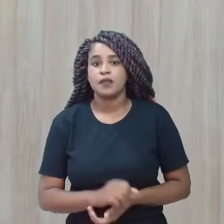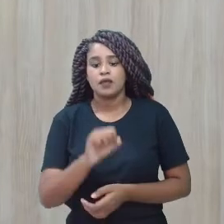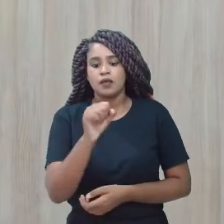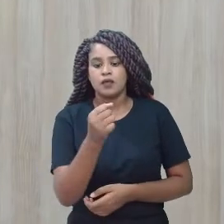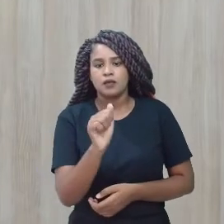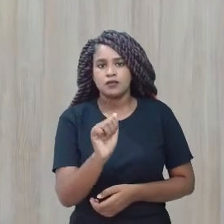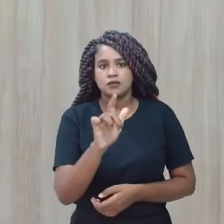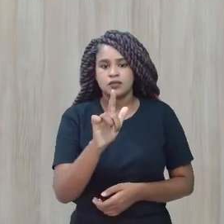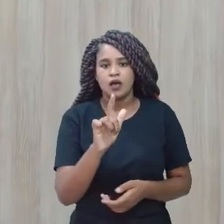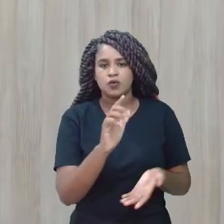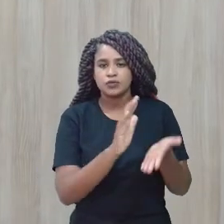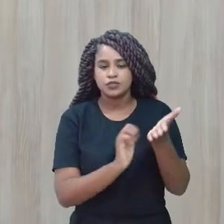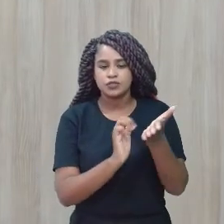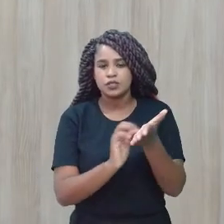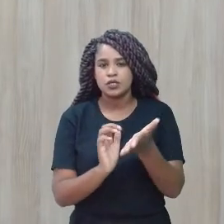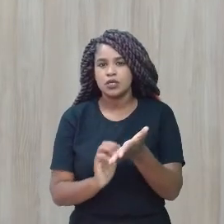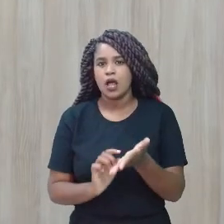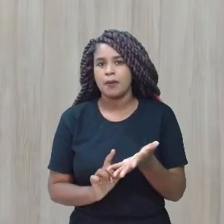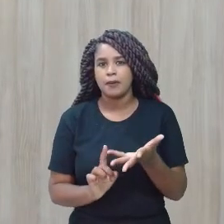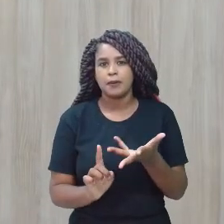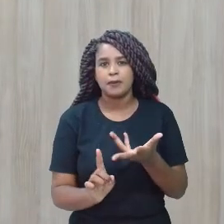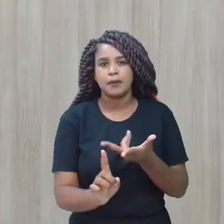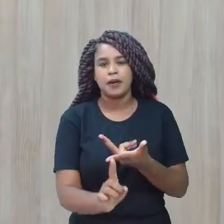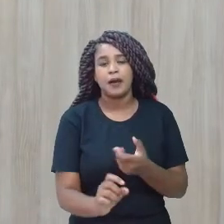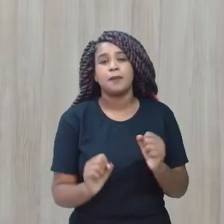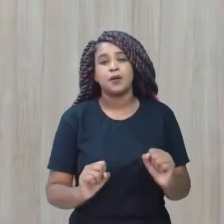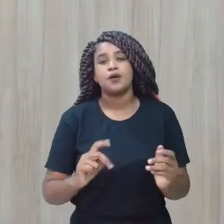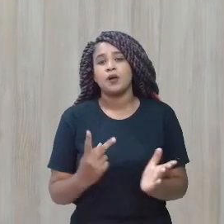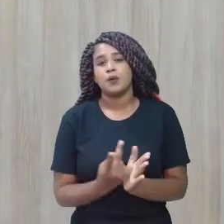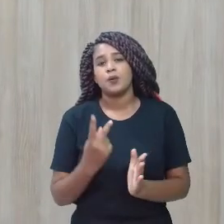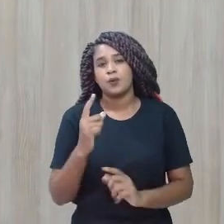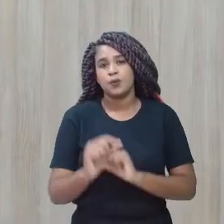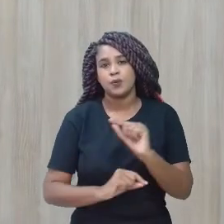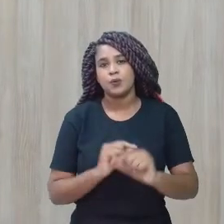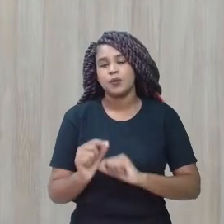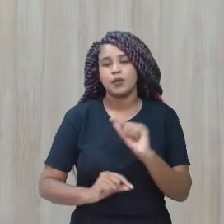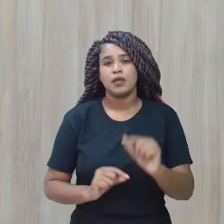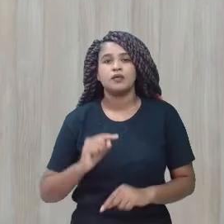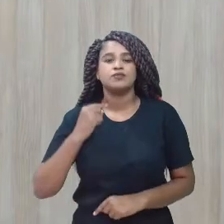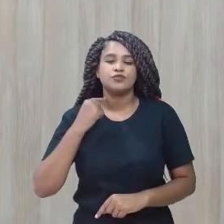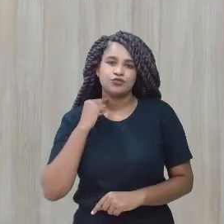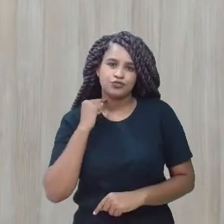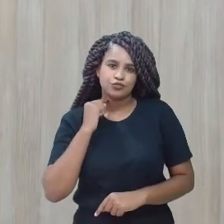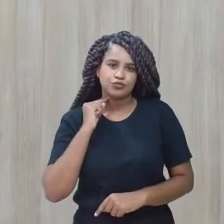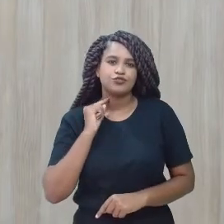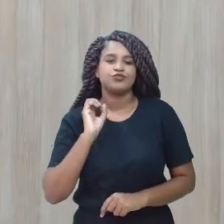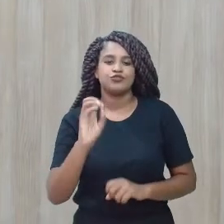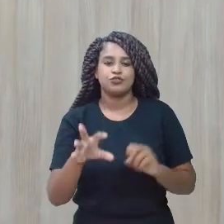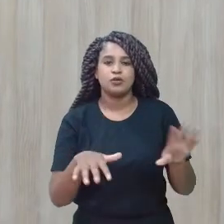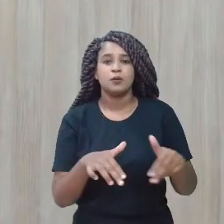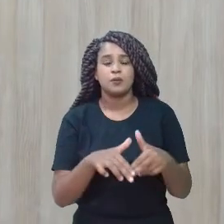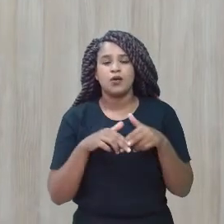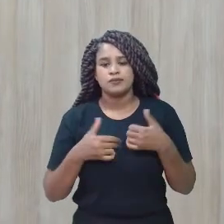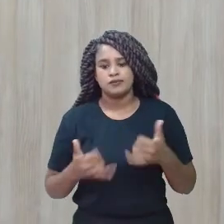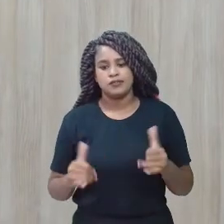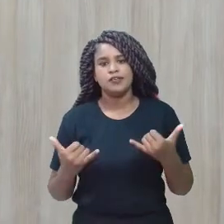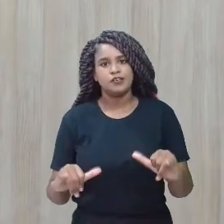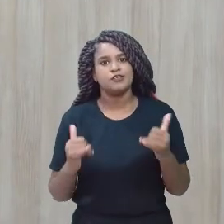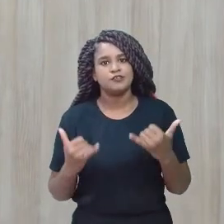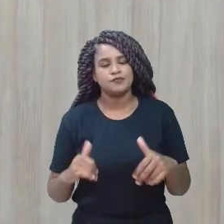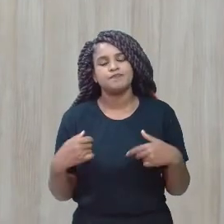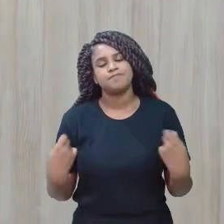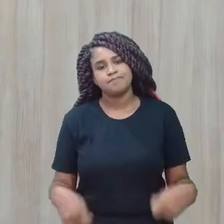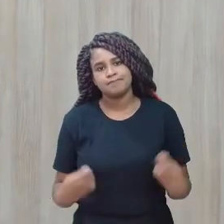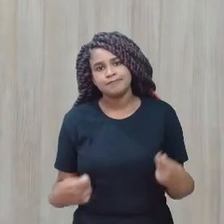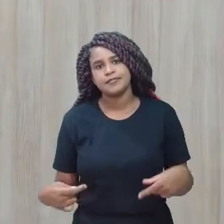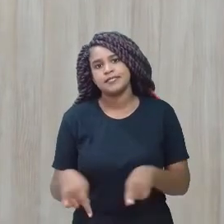da água, a filtragem e tudo mais, provoca alguma poluição, né? Por conta da energia que vai precisar utilizar